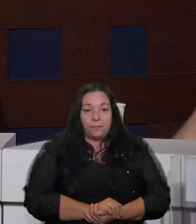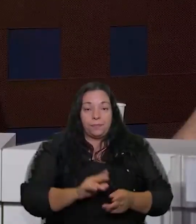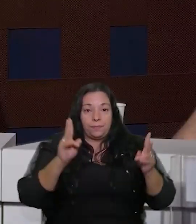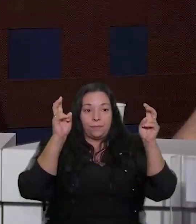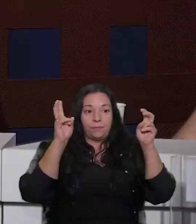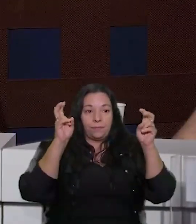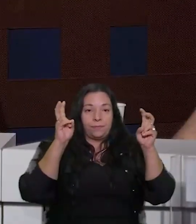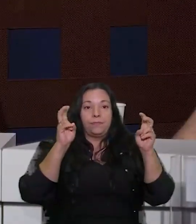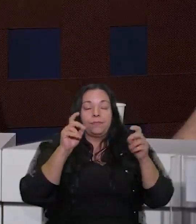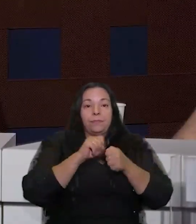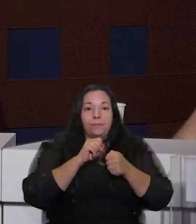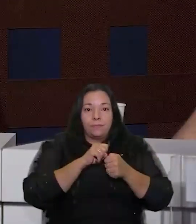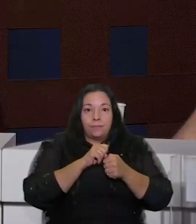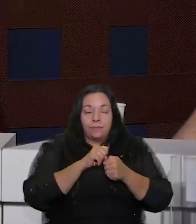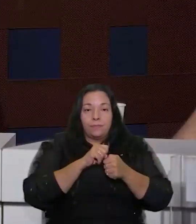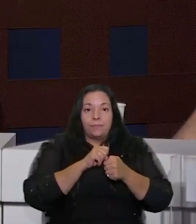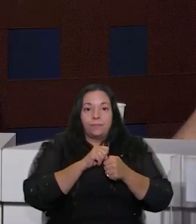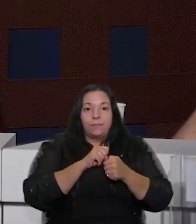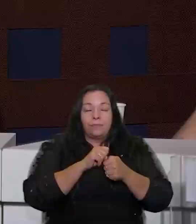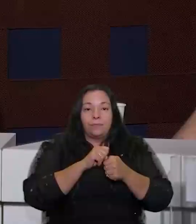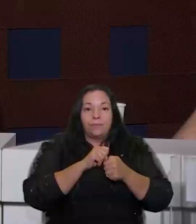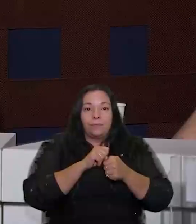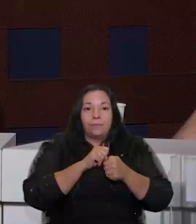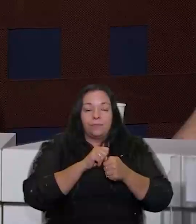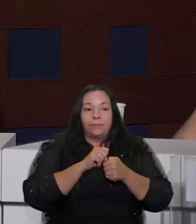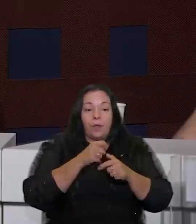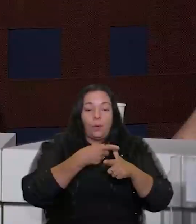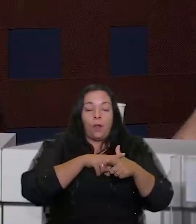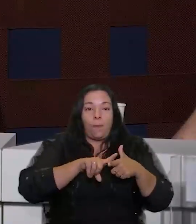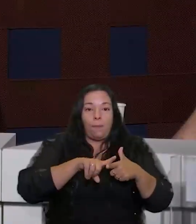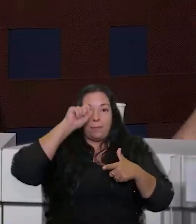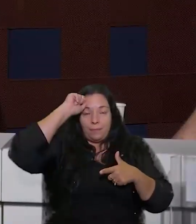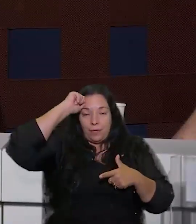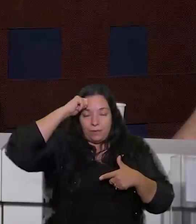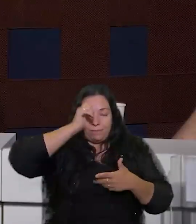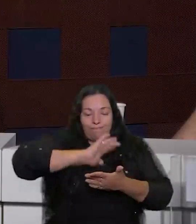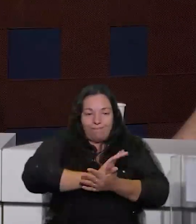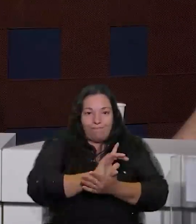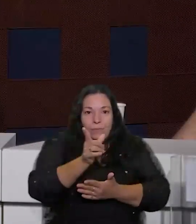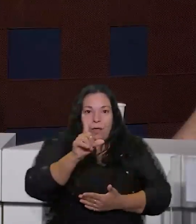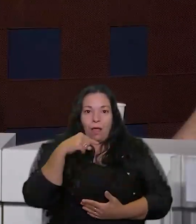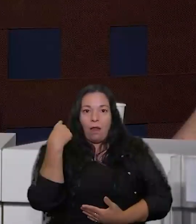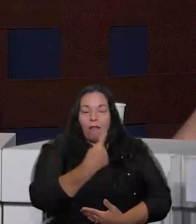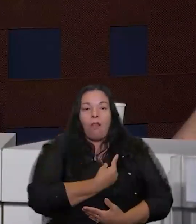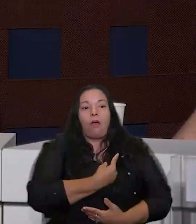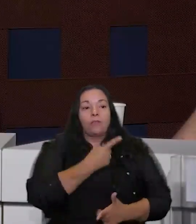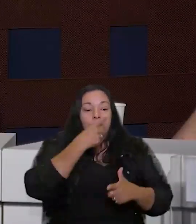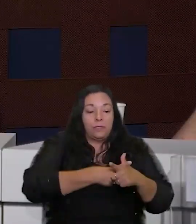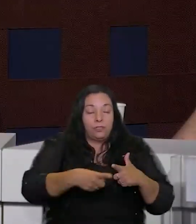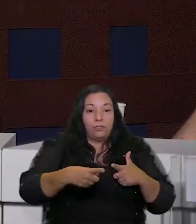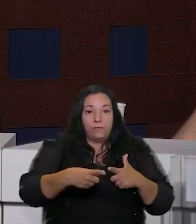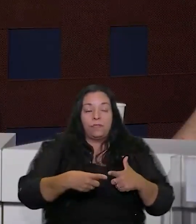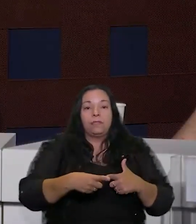que isso era uma importação de um problema racial que não era nosso, que isso traria uma divisão racial